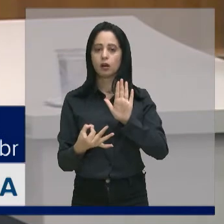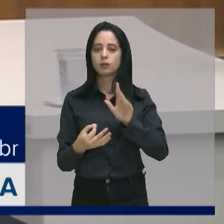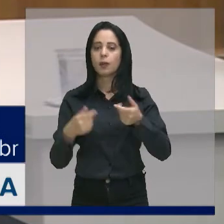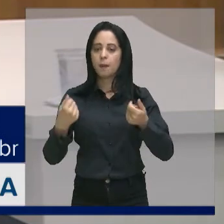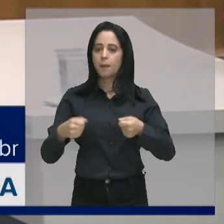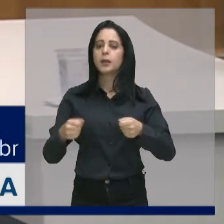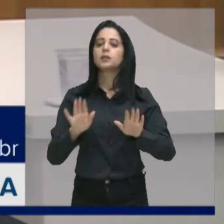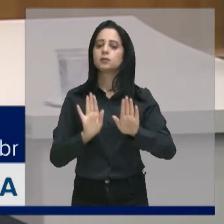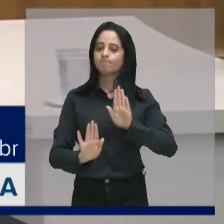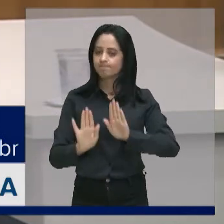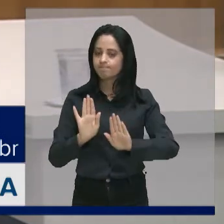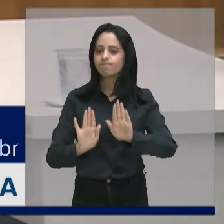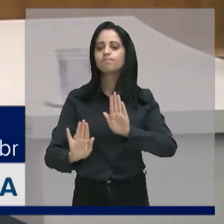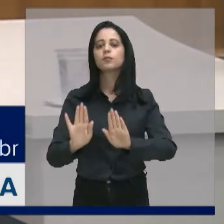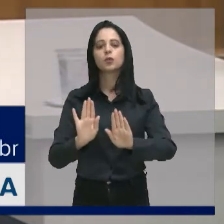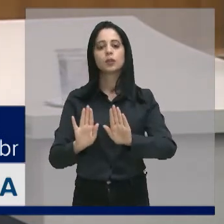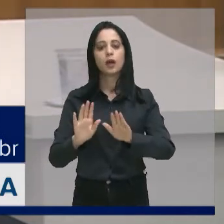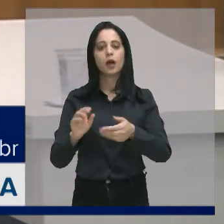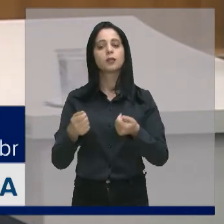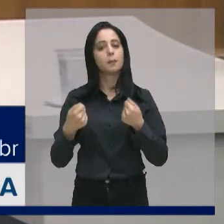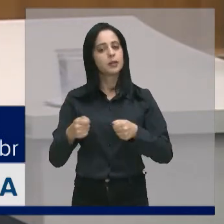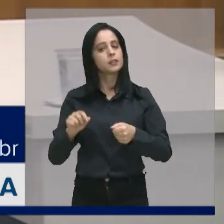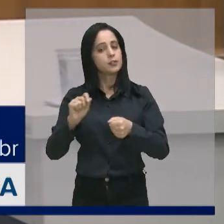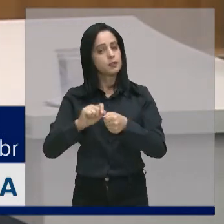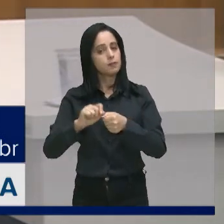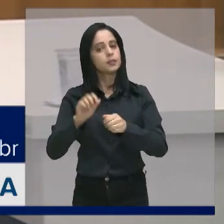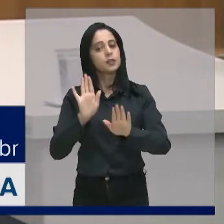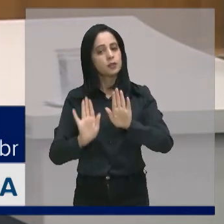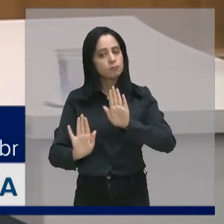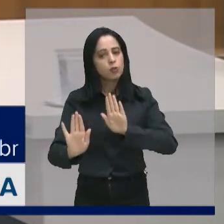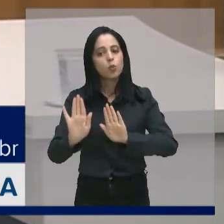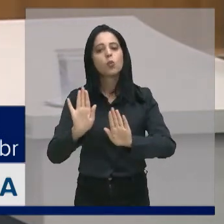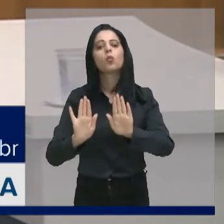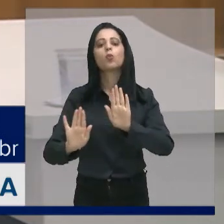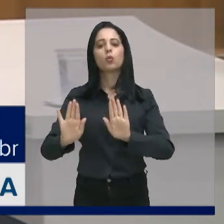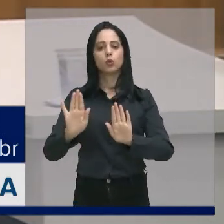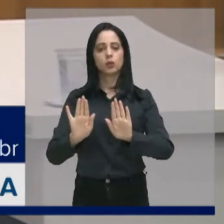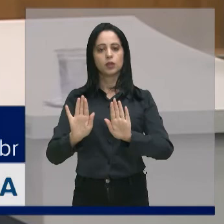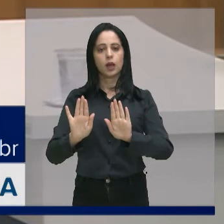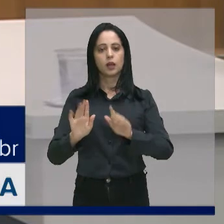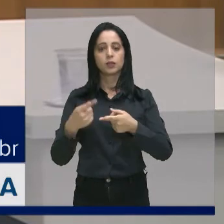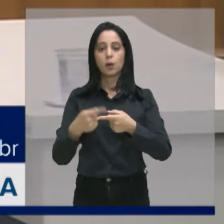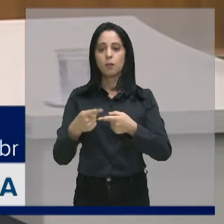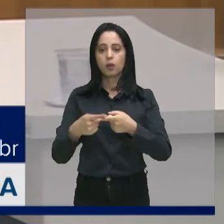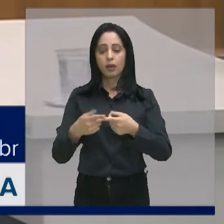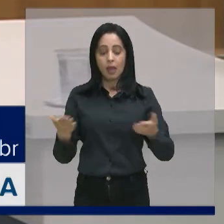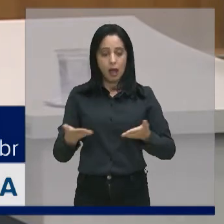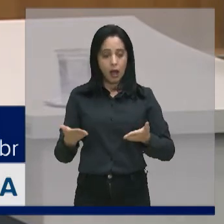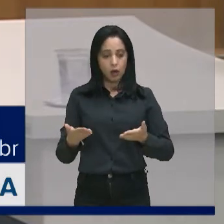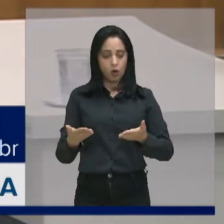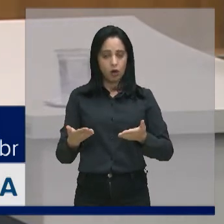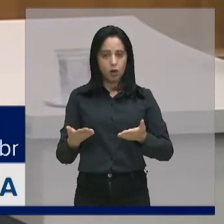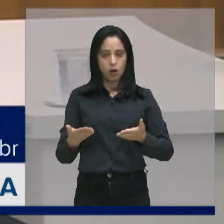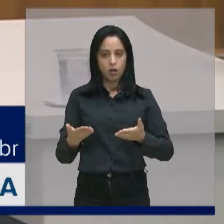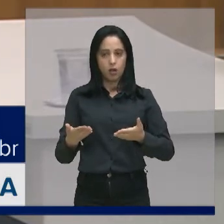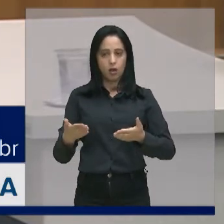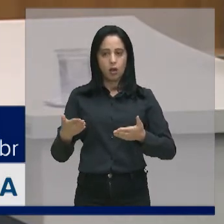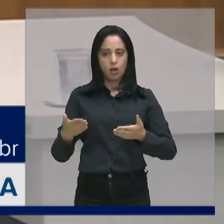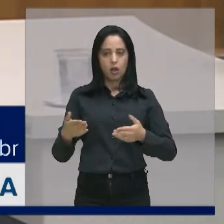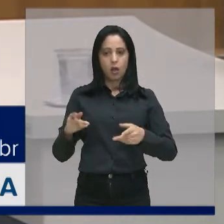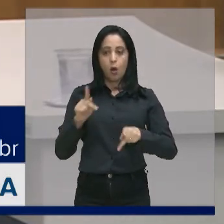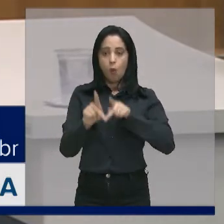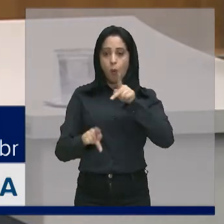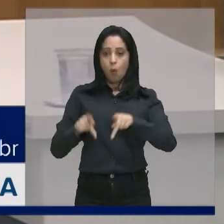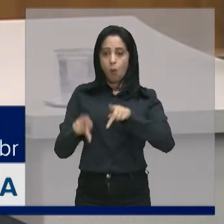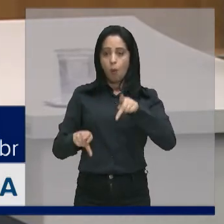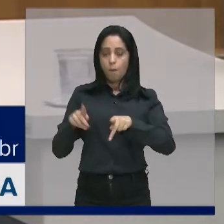às aulas e fazer a coisa com muito cuidado mesmo, porque nós só temos 20% da população brasileira vacinada com as